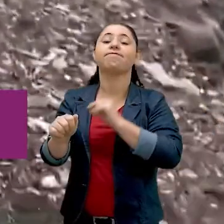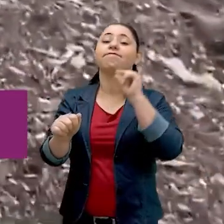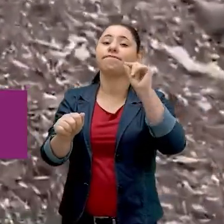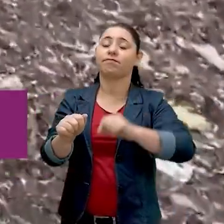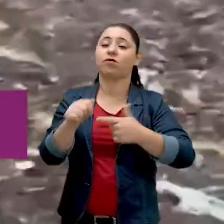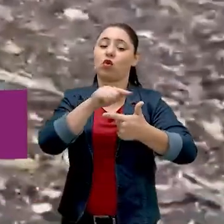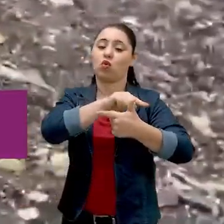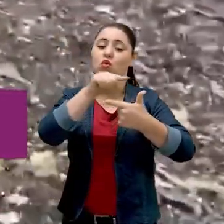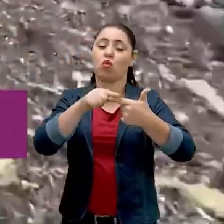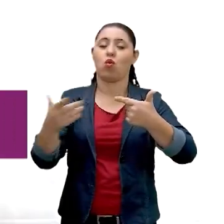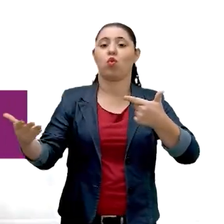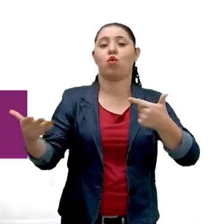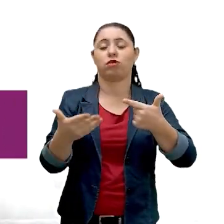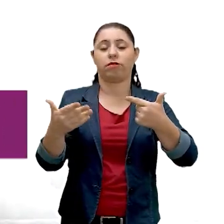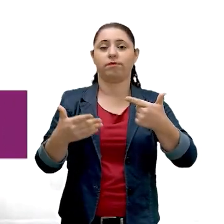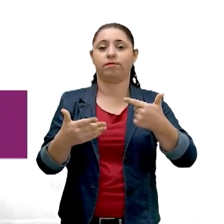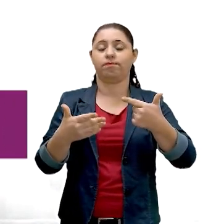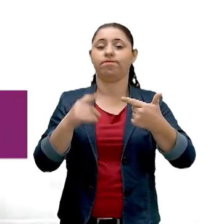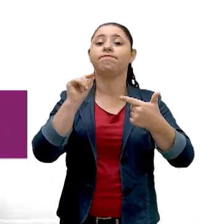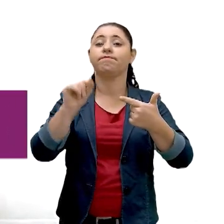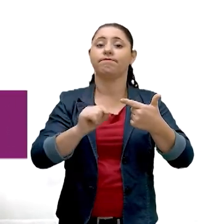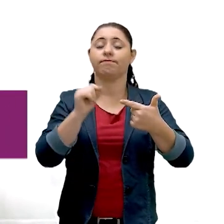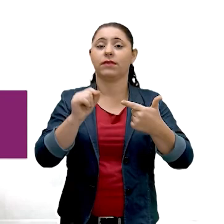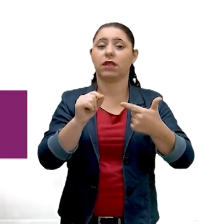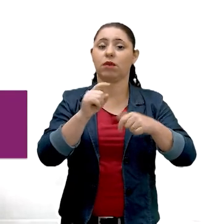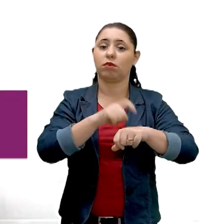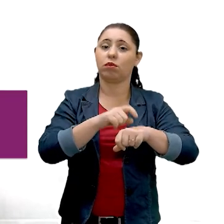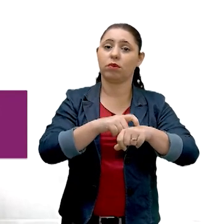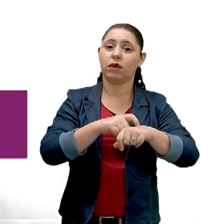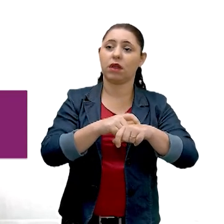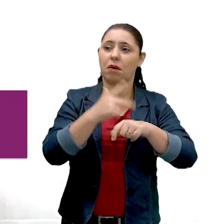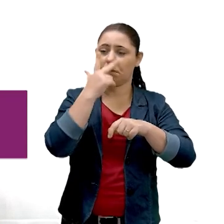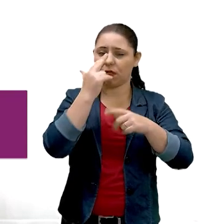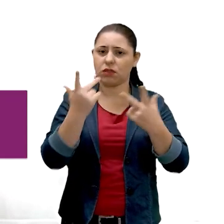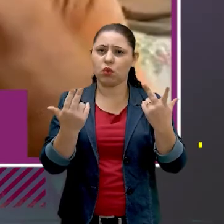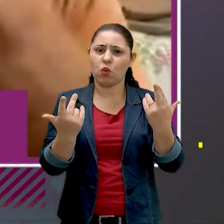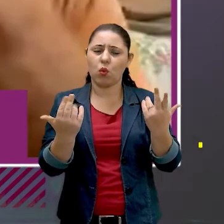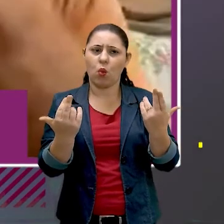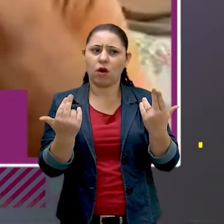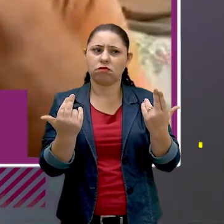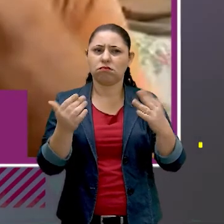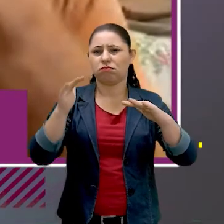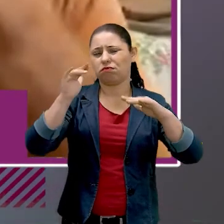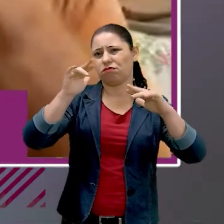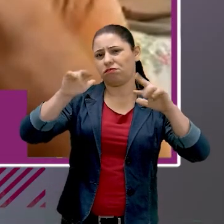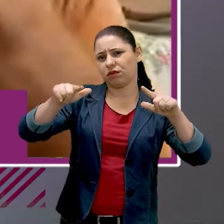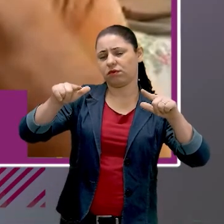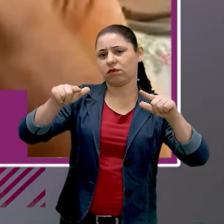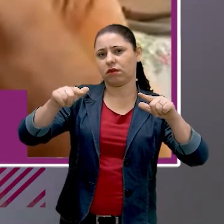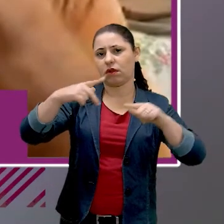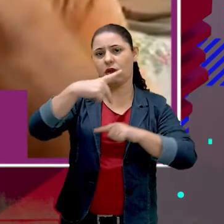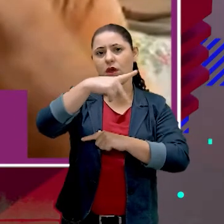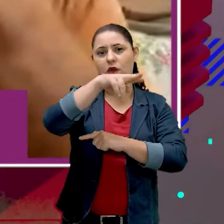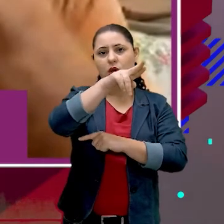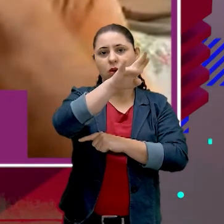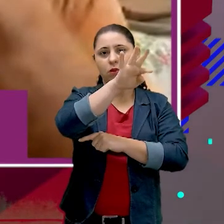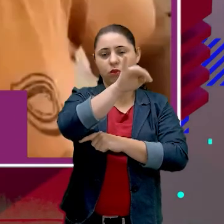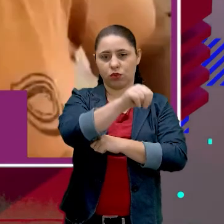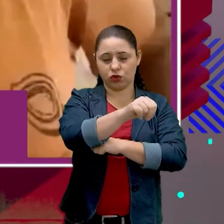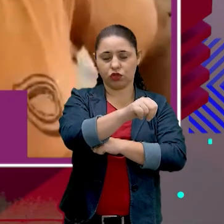duas situações hoje. Situações que são, ao mesmo tempo que elas são semelhantes, elas também são ambíguas, que é a Putinfobia